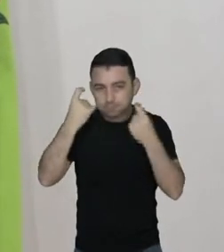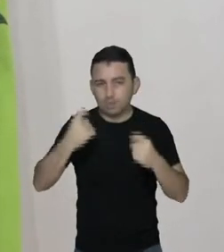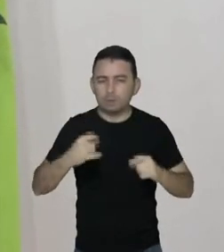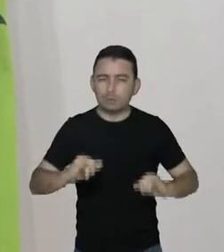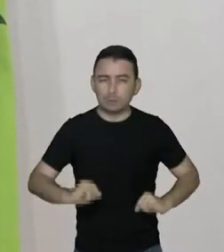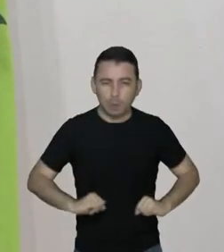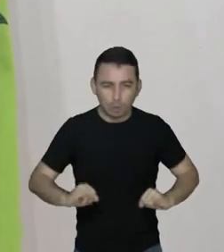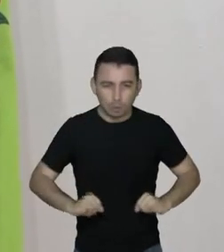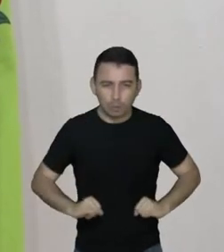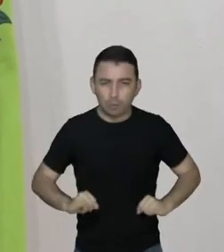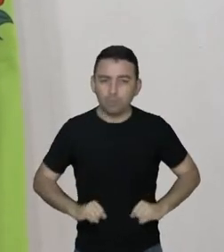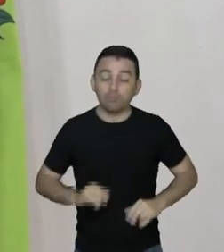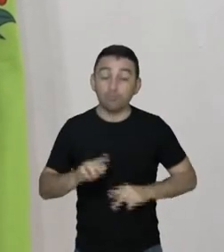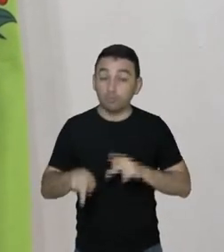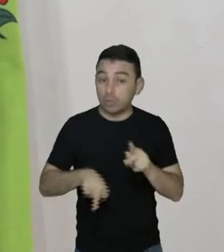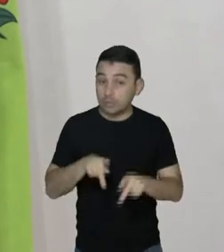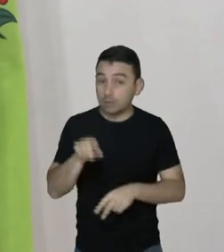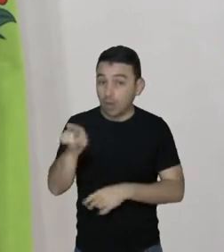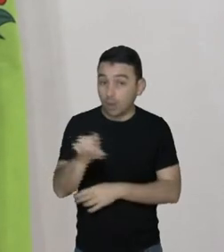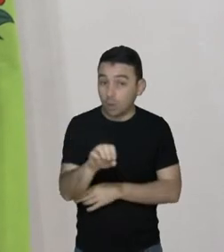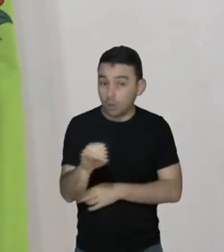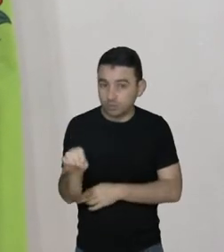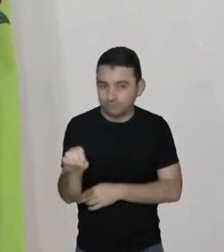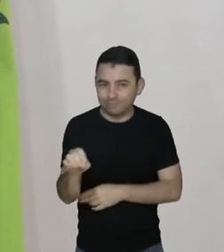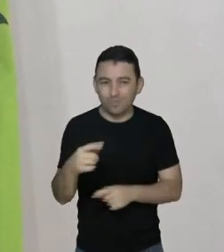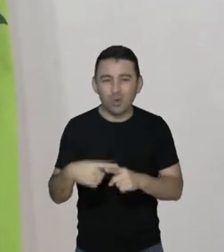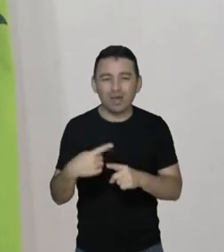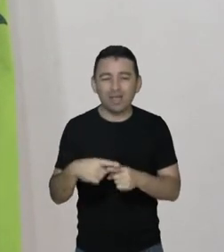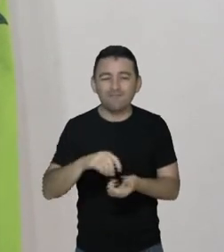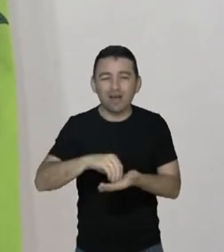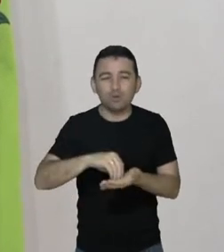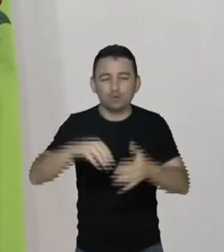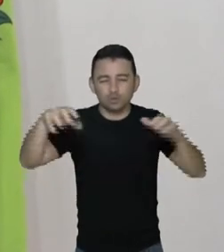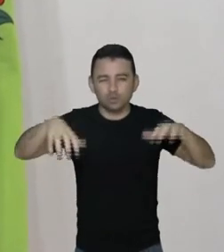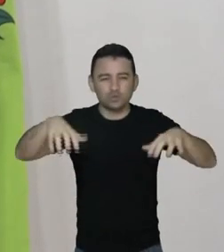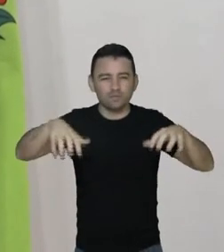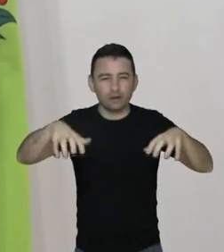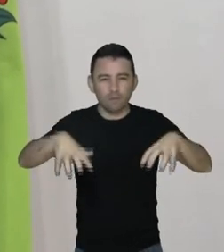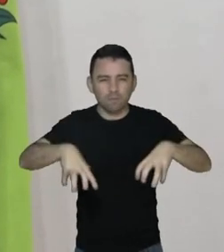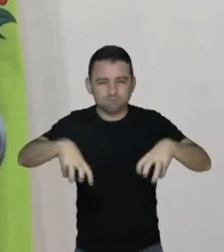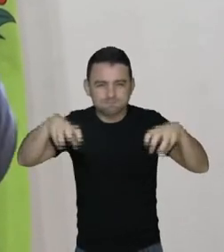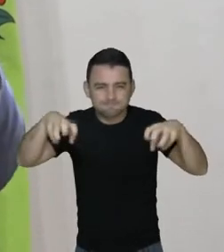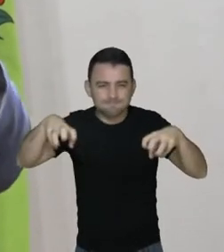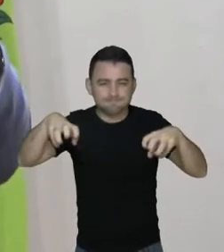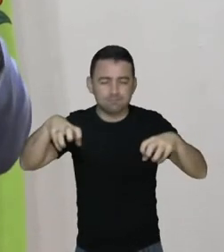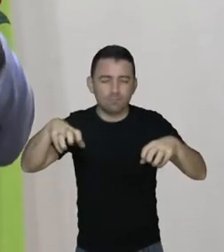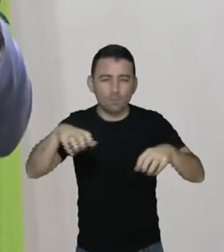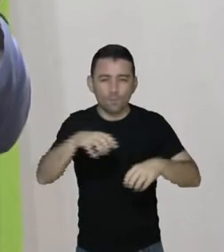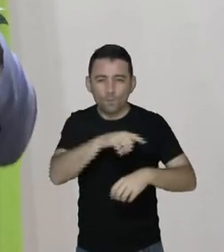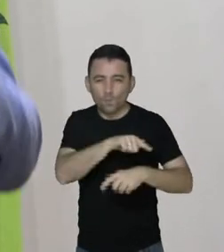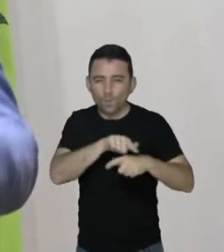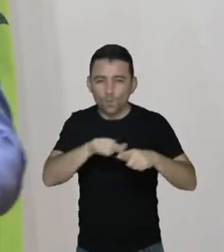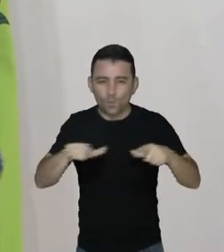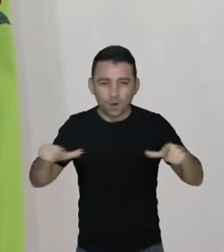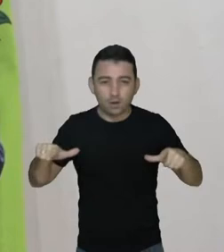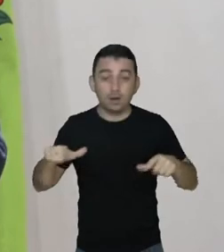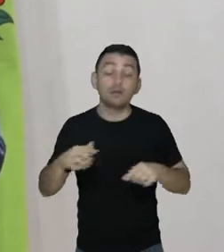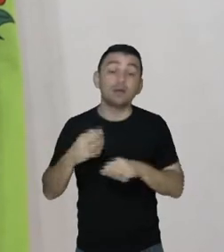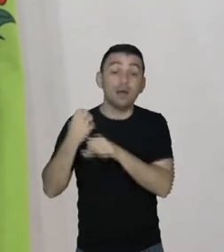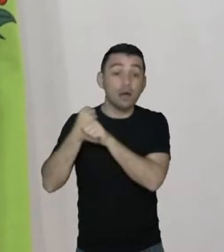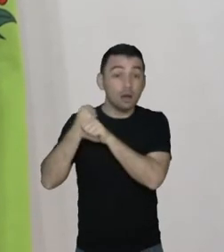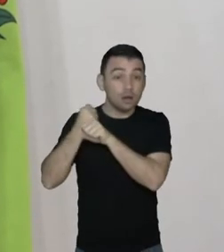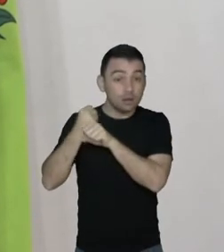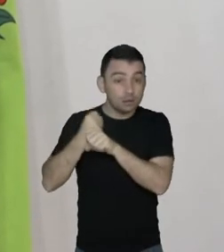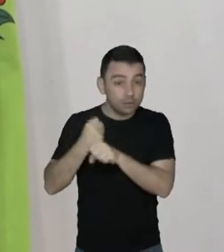sofrimento do povo do Oeste com relação à estiagem, que, por vários anos, ela